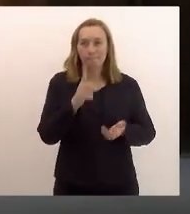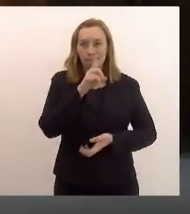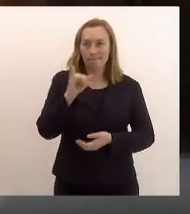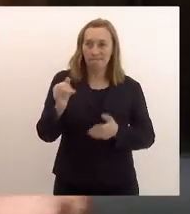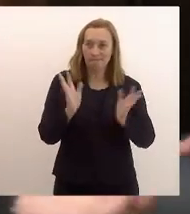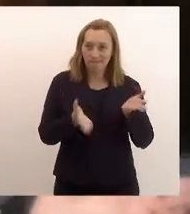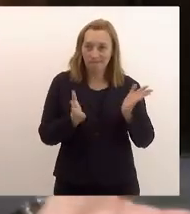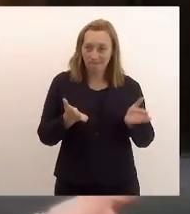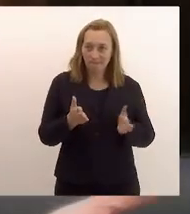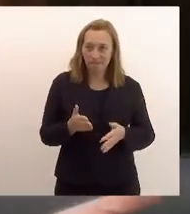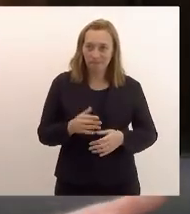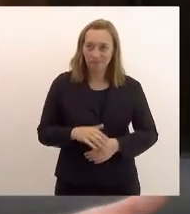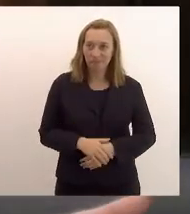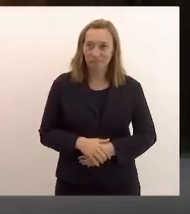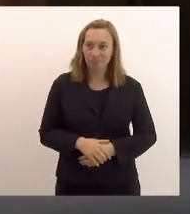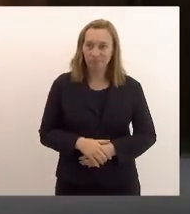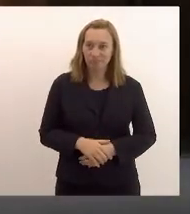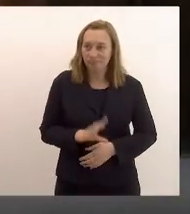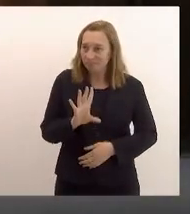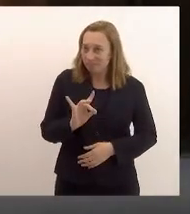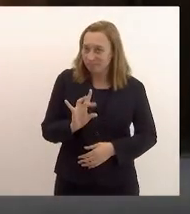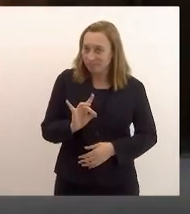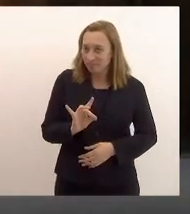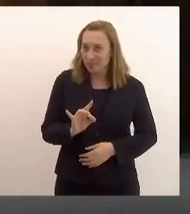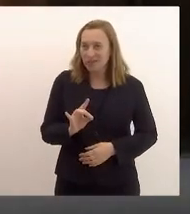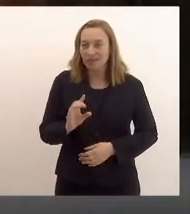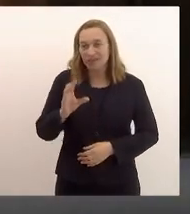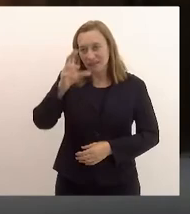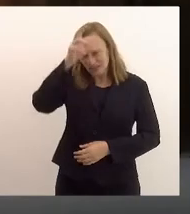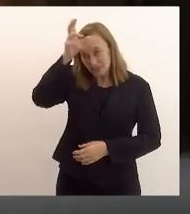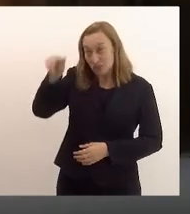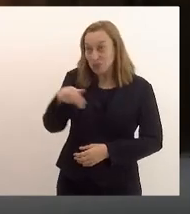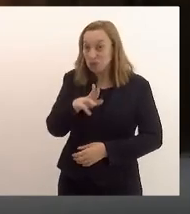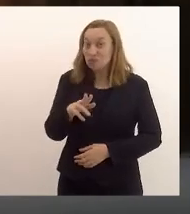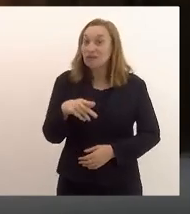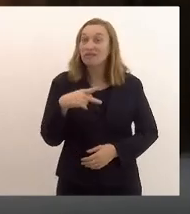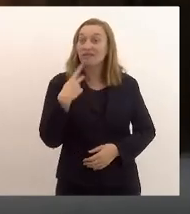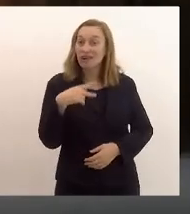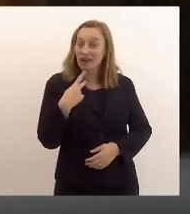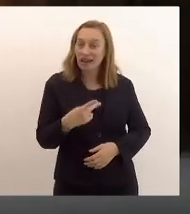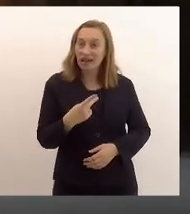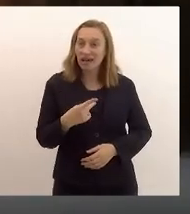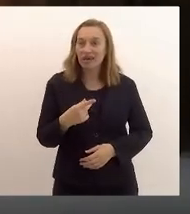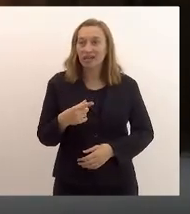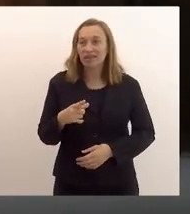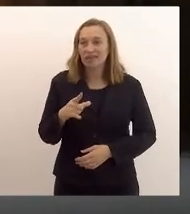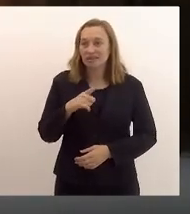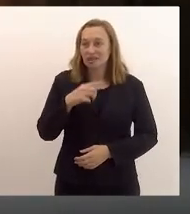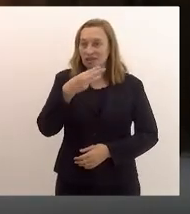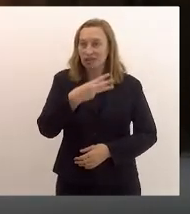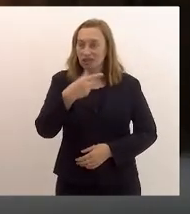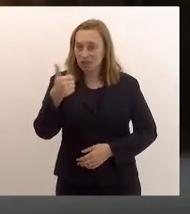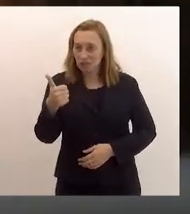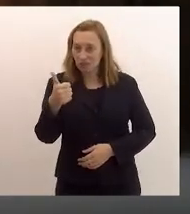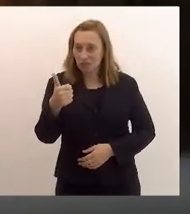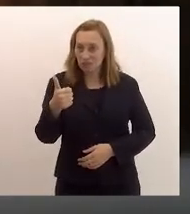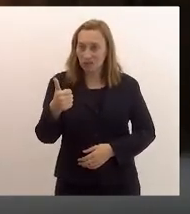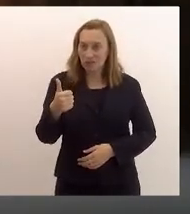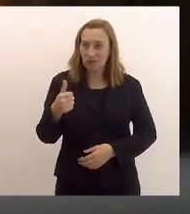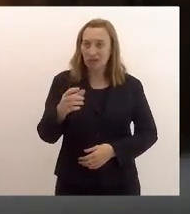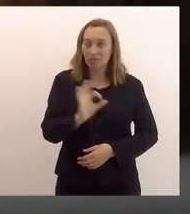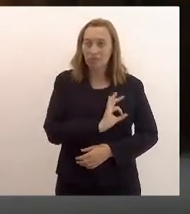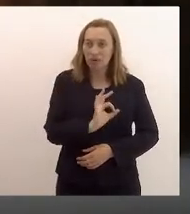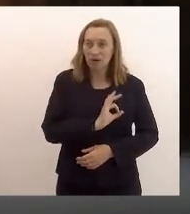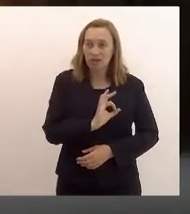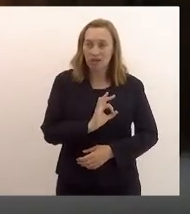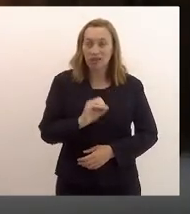e vou me permitir a fazer uma cola da tia Ju para dizer que eu tenho 31 anos na Polícia Civil